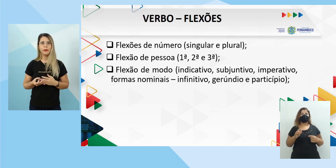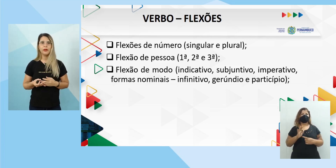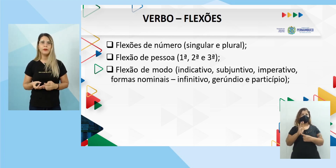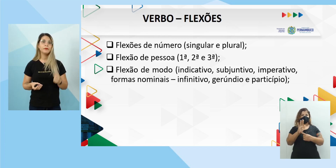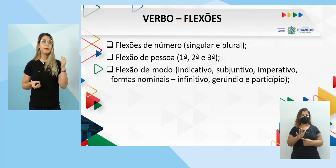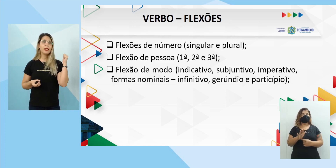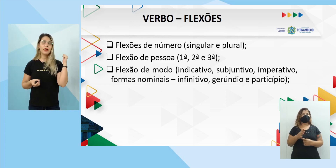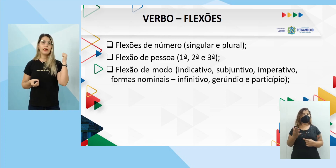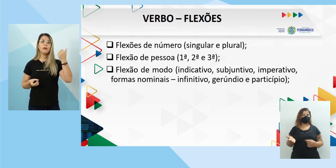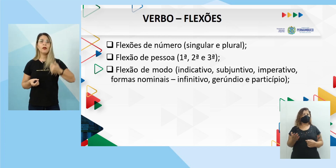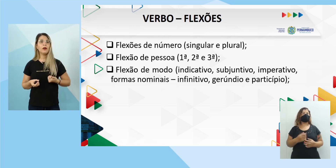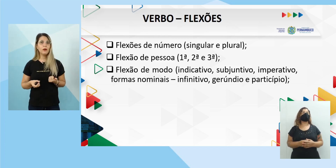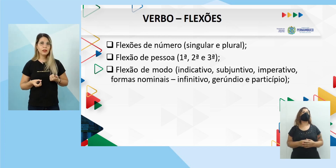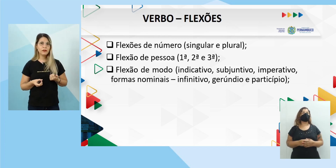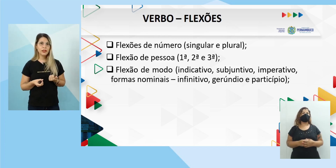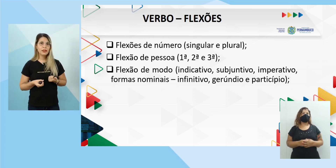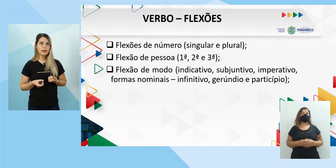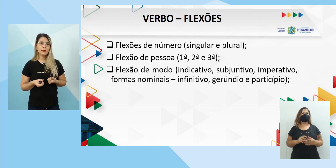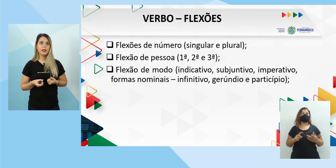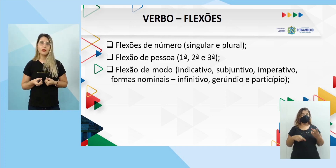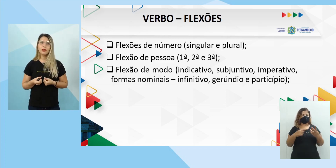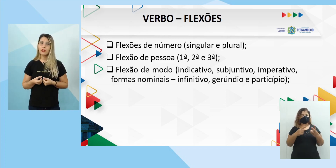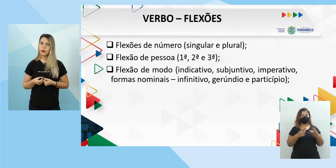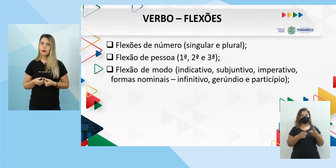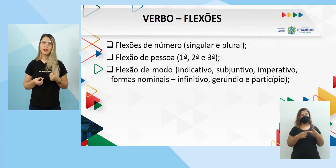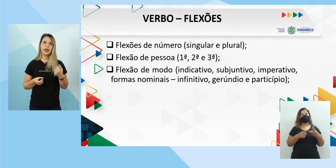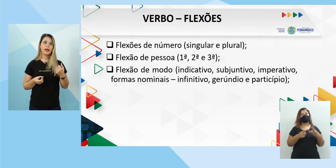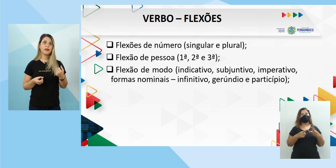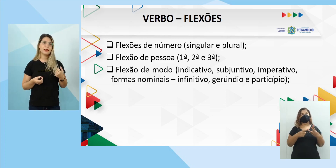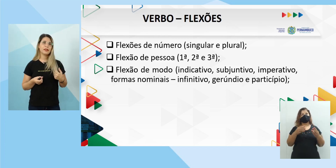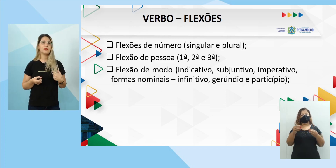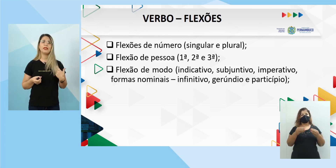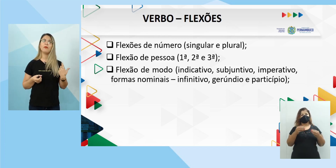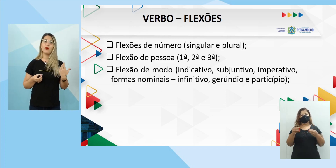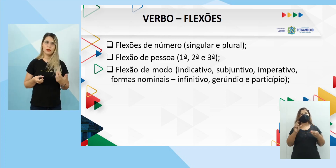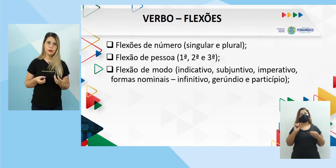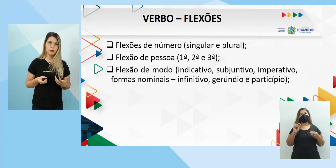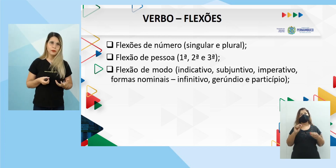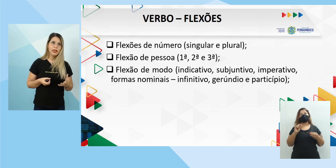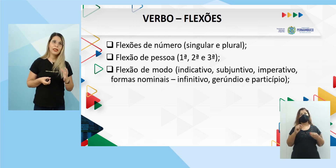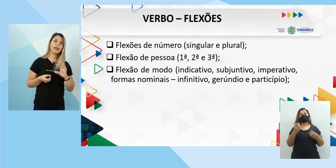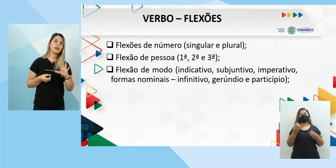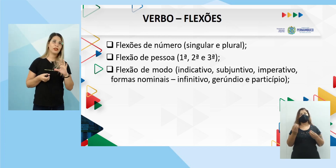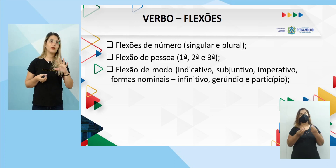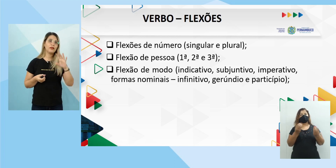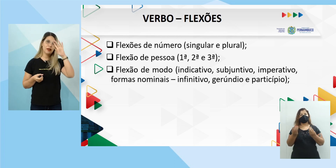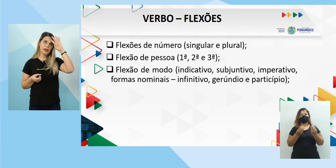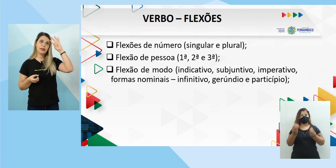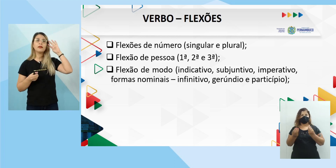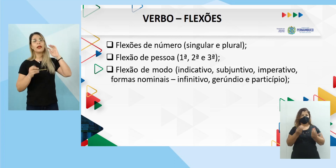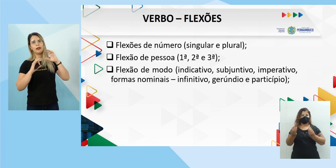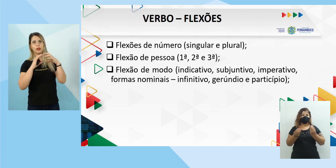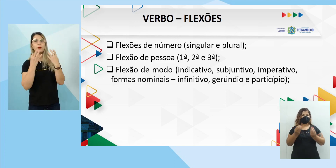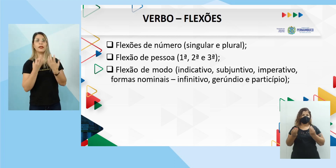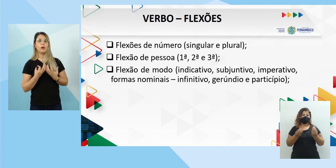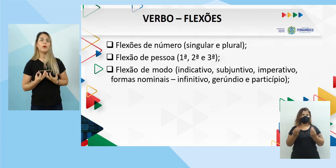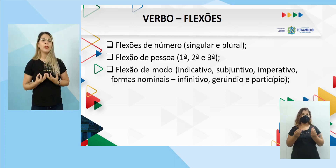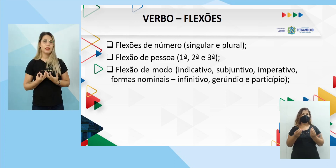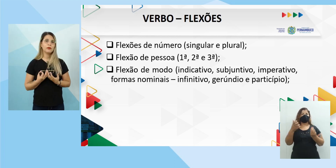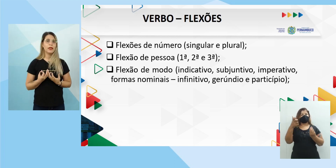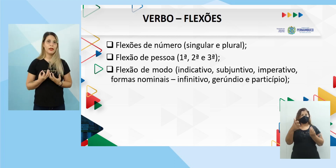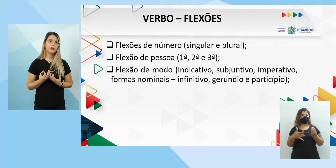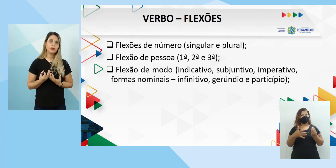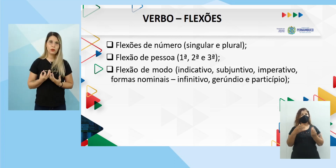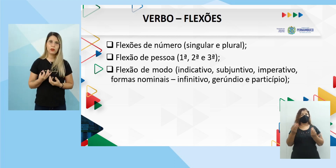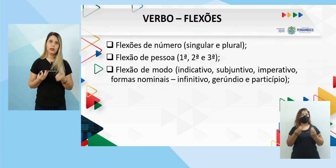bichinha, tá bom? Uma outra flexão que nós temos é a flexão de modo e a gente vai explicar um